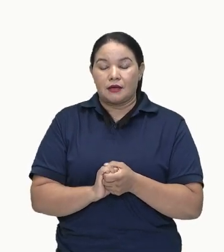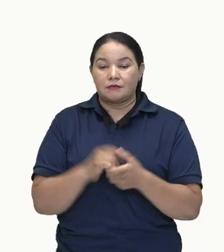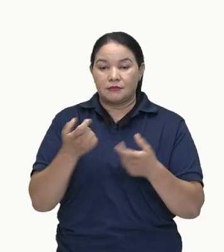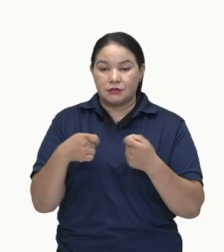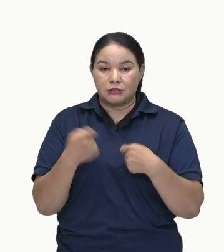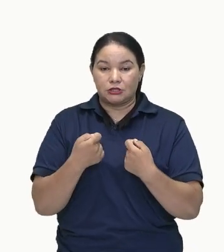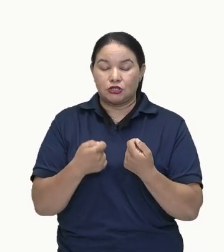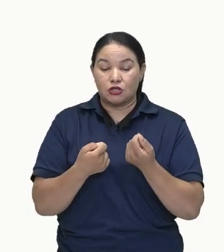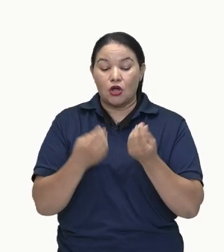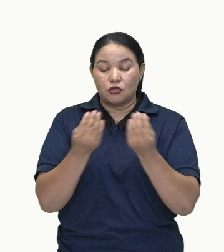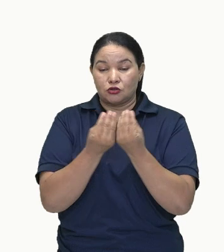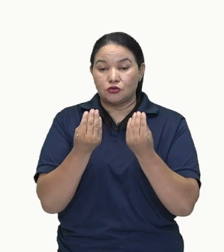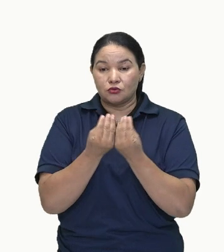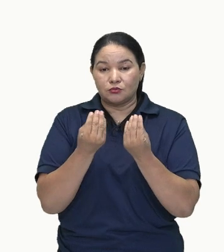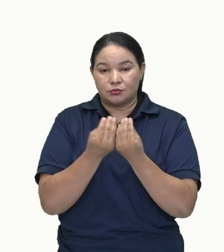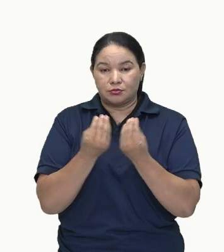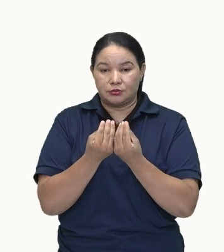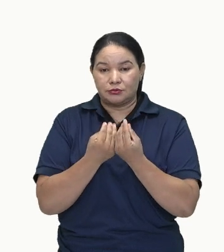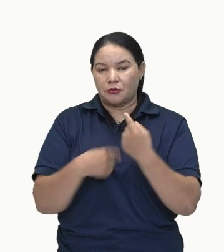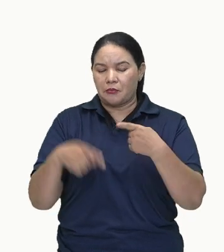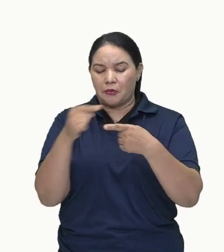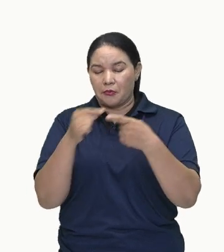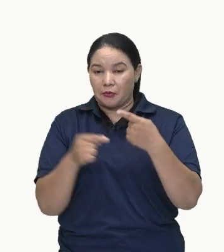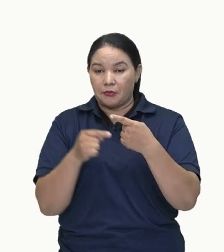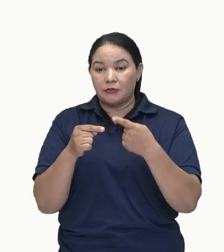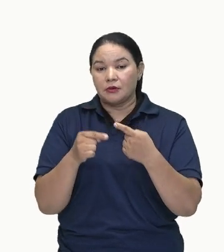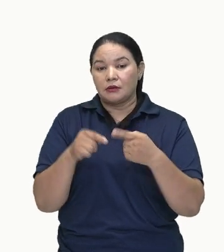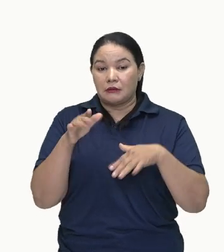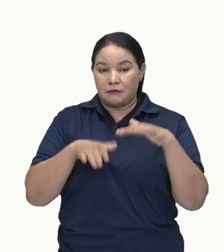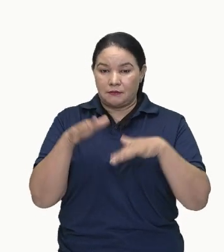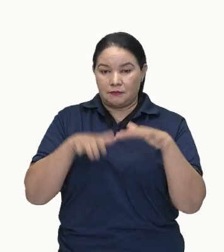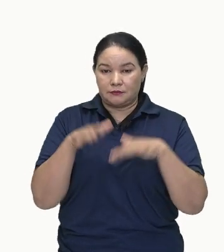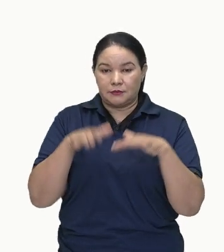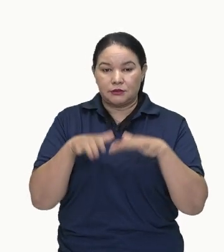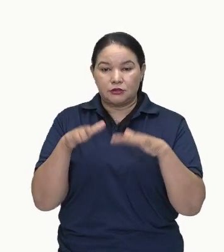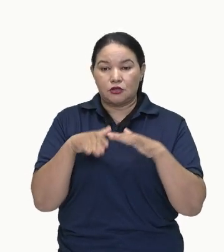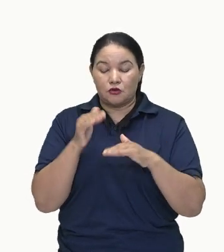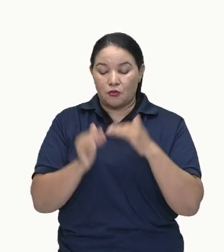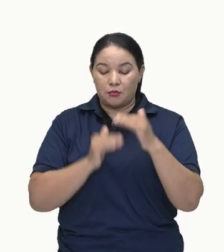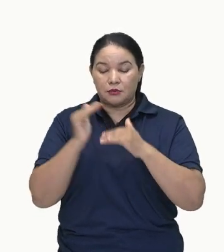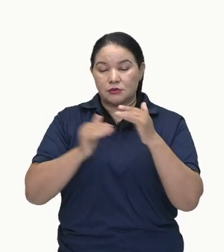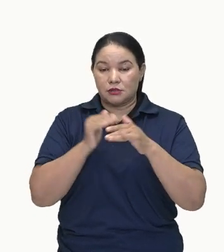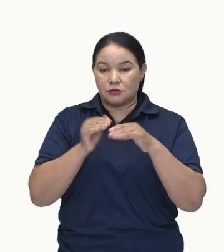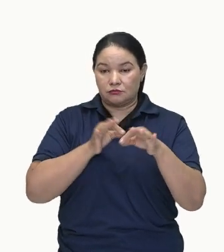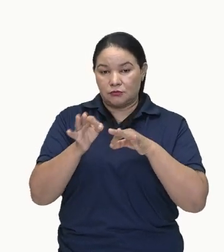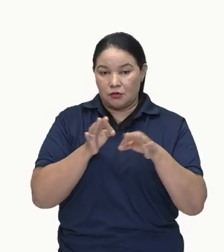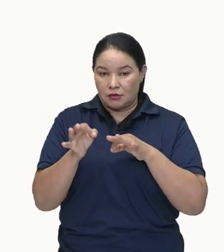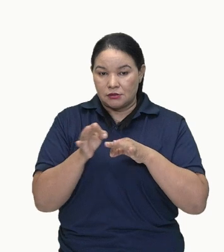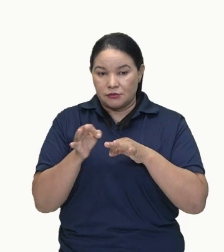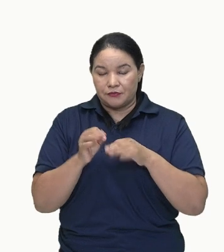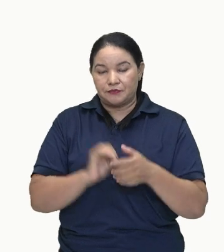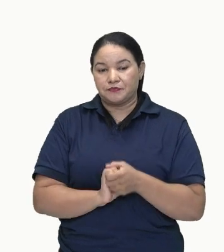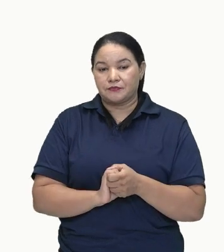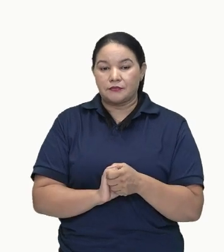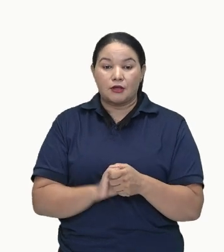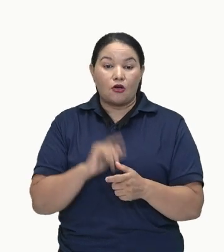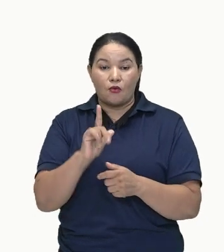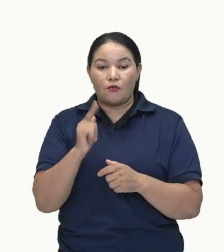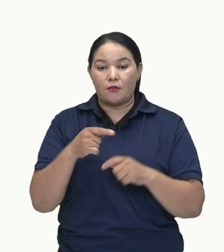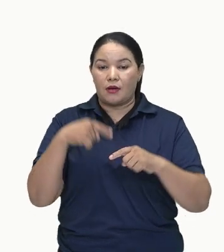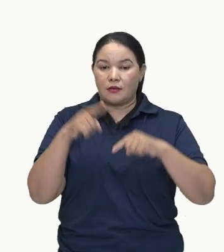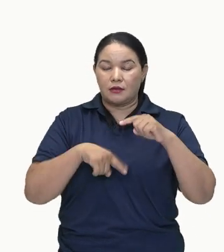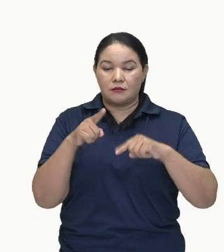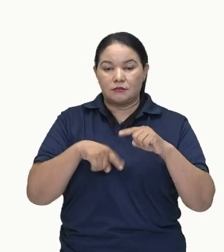percentual de uma substância varia dependendo da fonte do processo de preparação. Os elementos de um